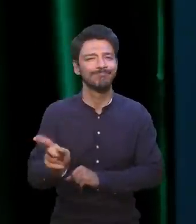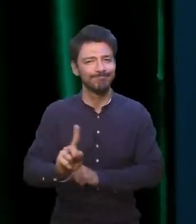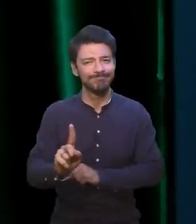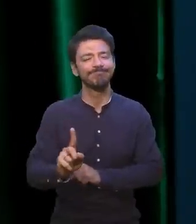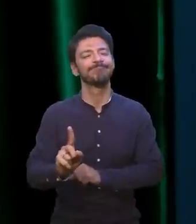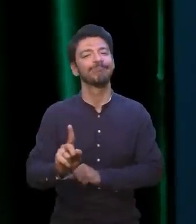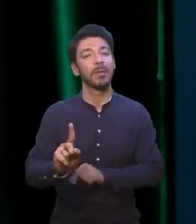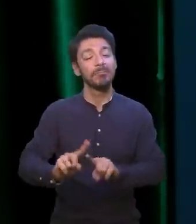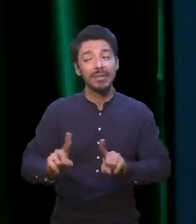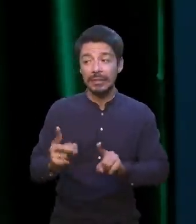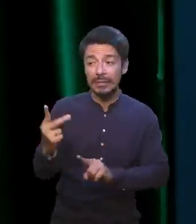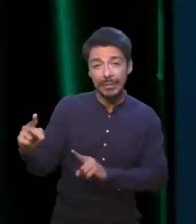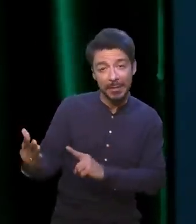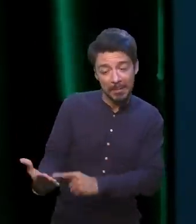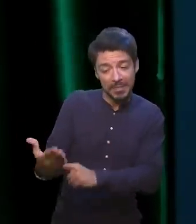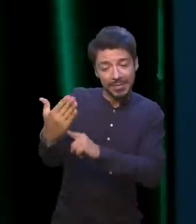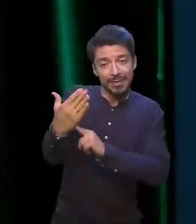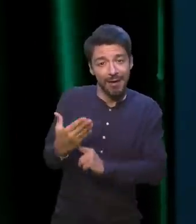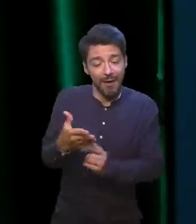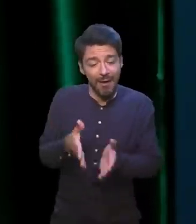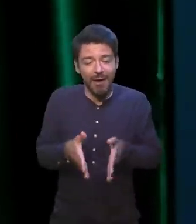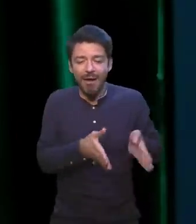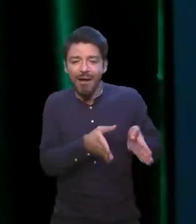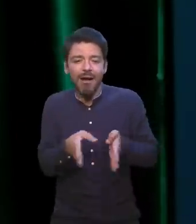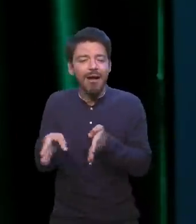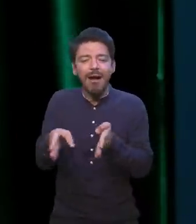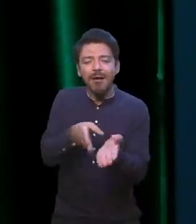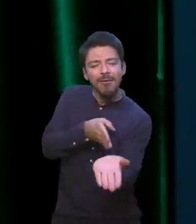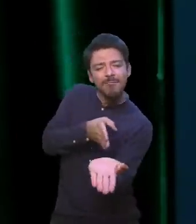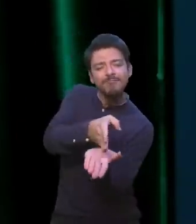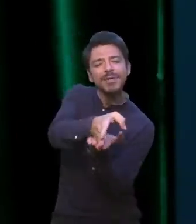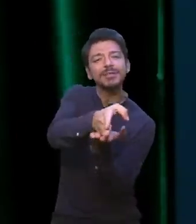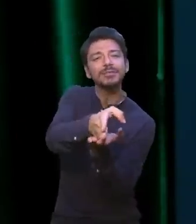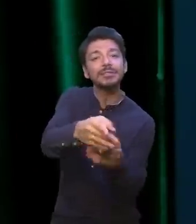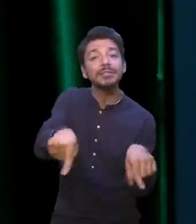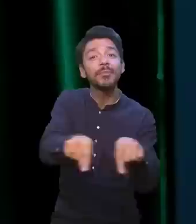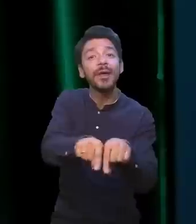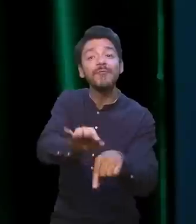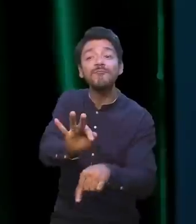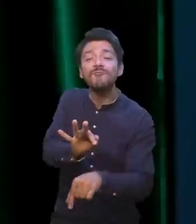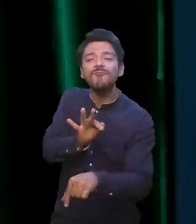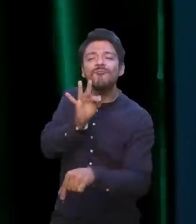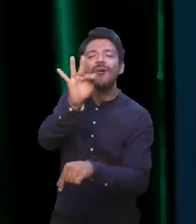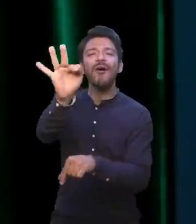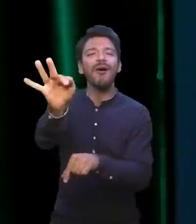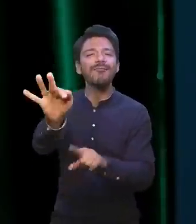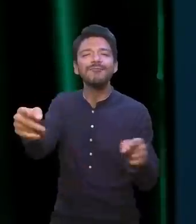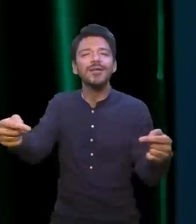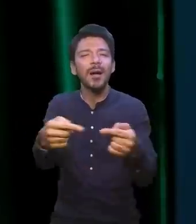o caminho e também nos falava do galardão que viria, a paz de consciência.